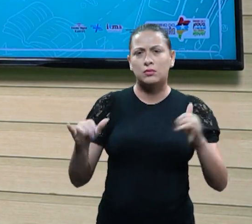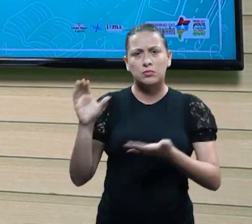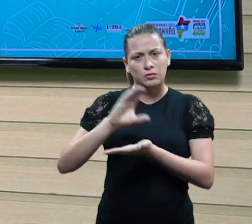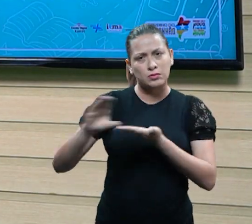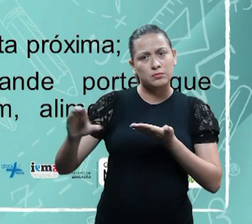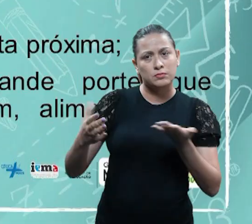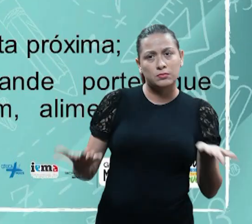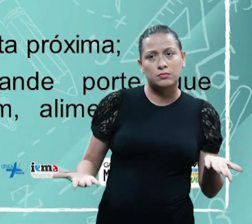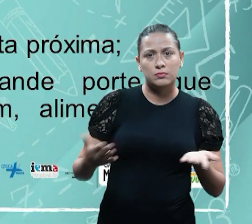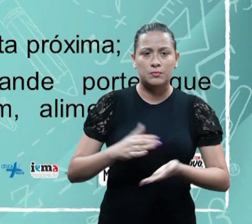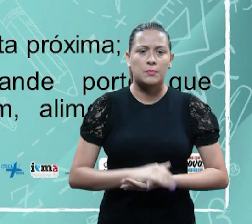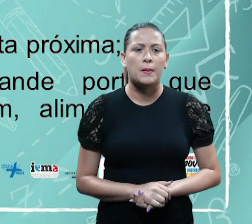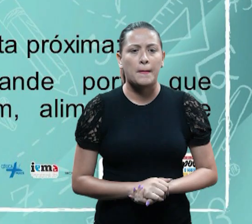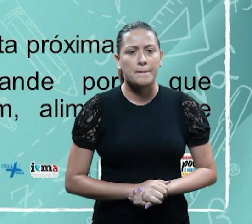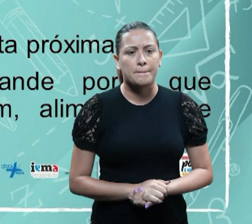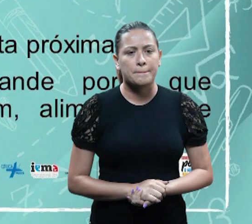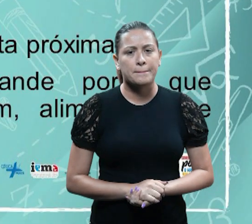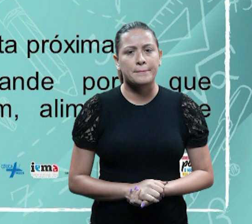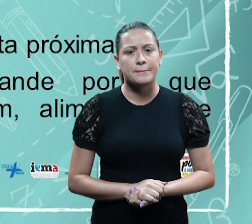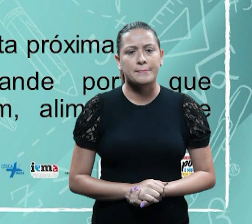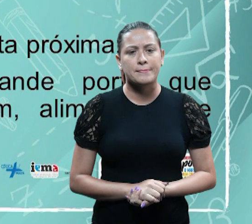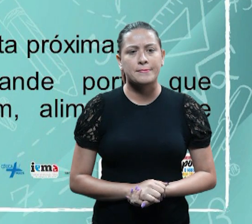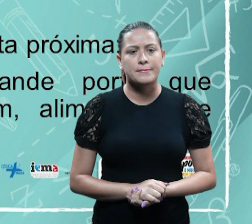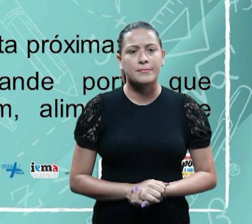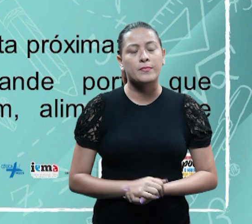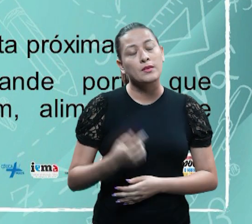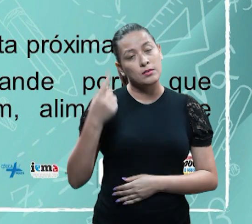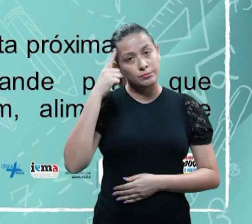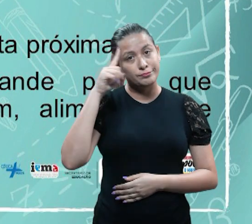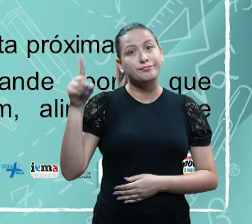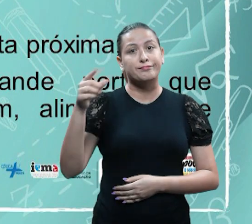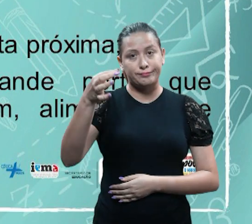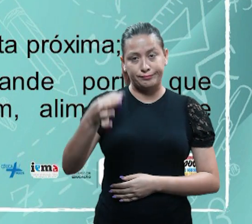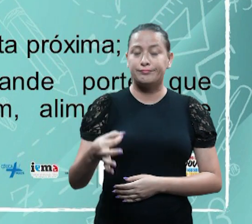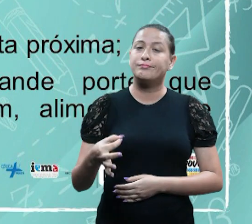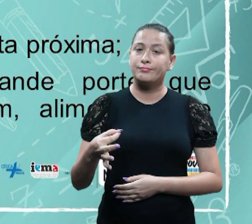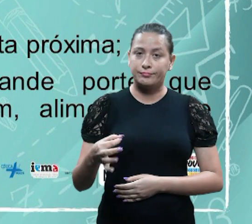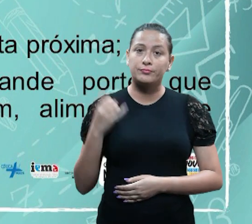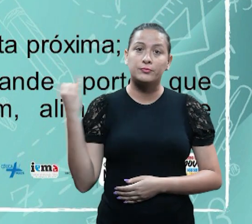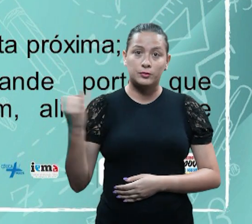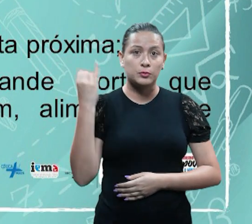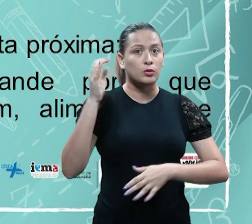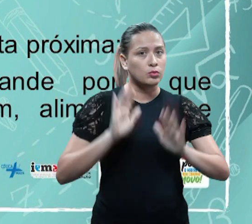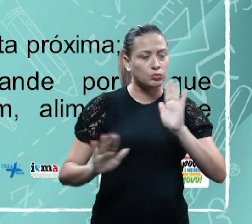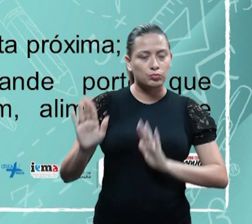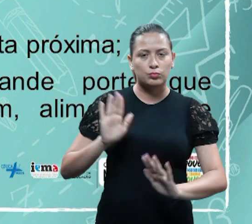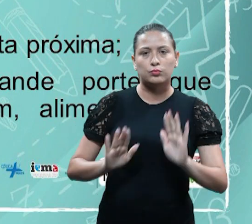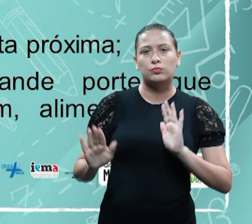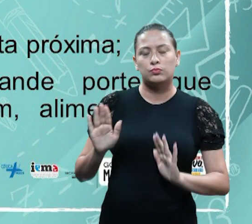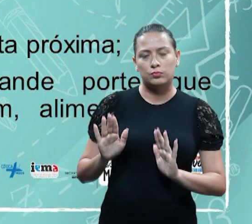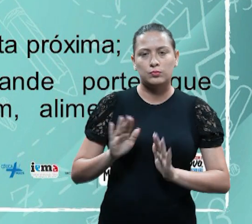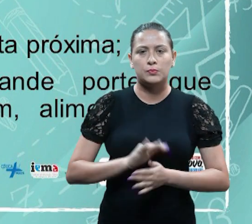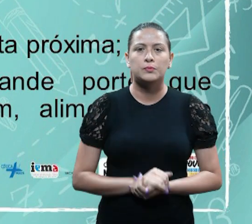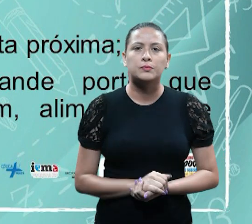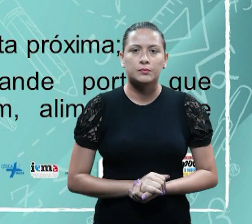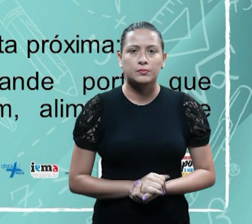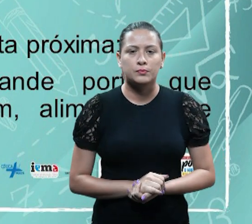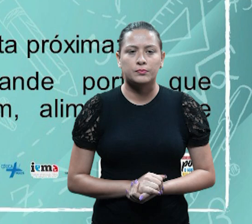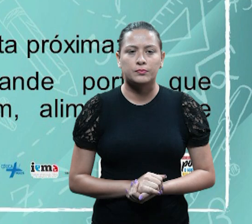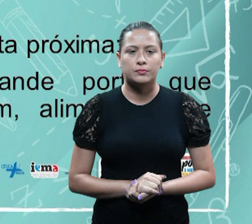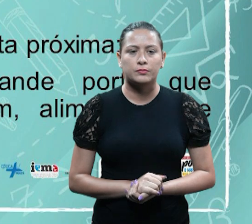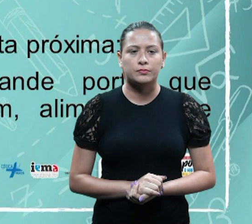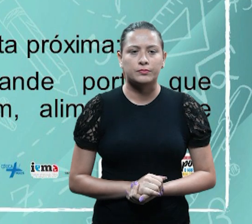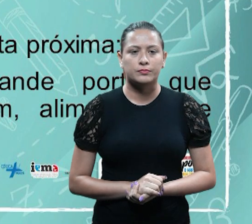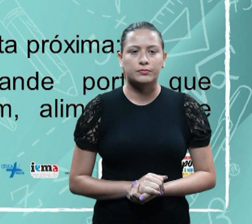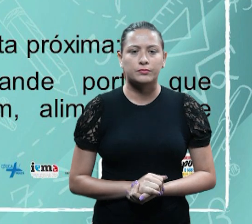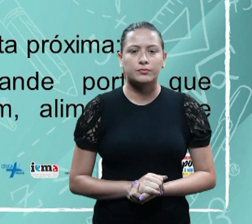patrocinador. E, claro, a definição de data, né, que é importante, né? A gente tem que ter cuidado nessa questão, né?